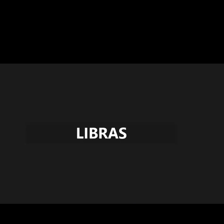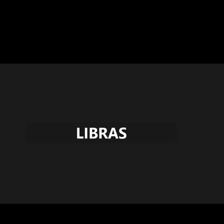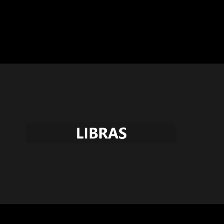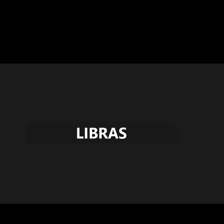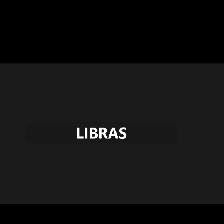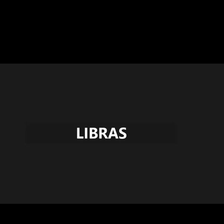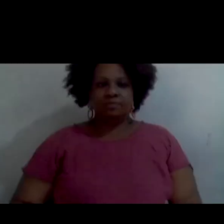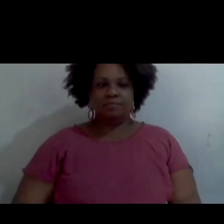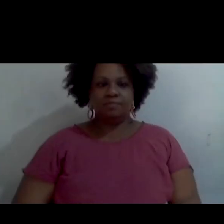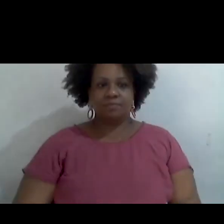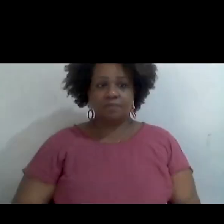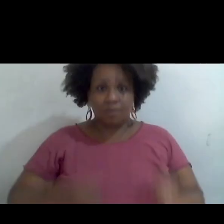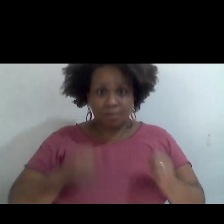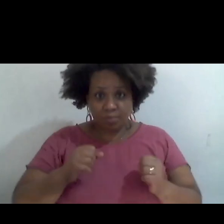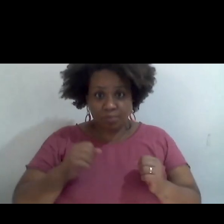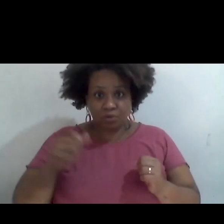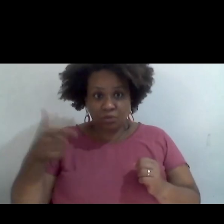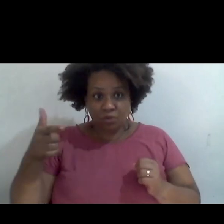Pode seguir o Salomão? Sim, precisa...